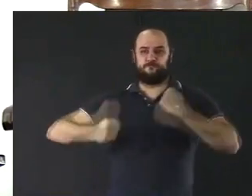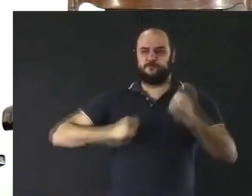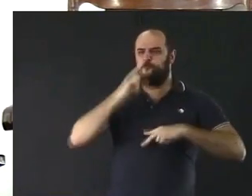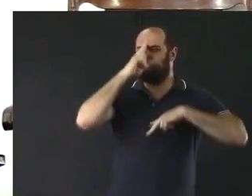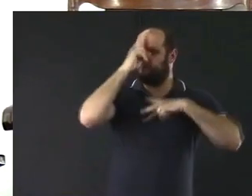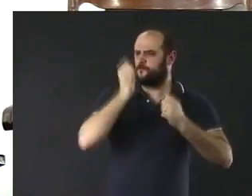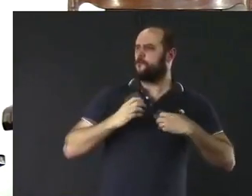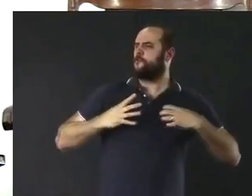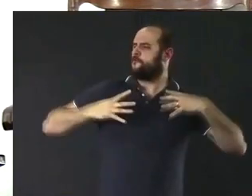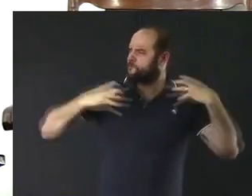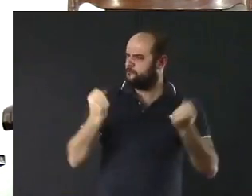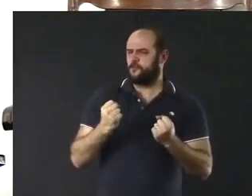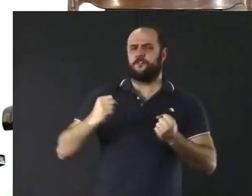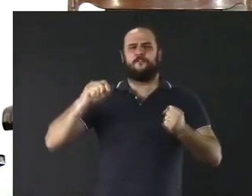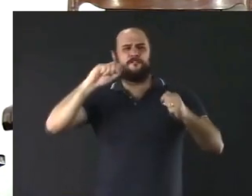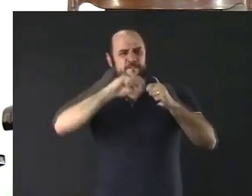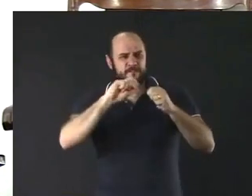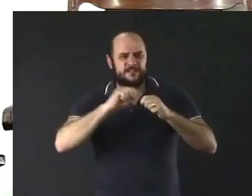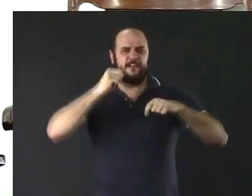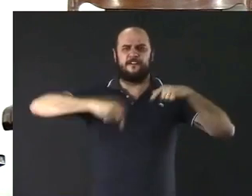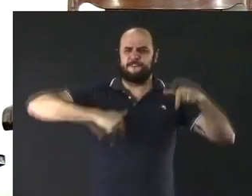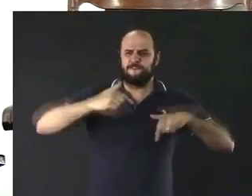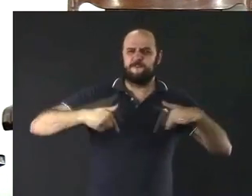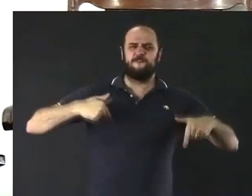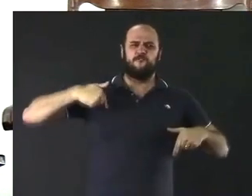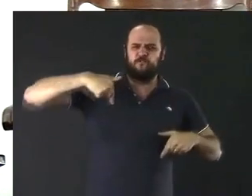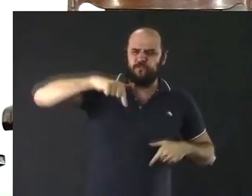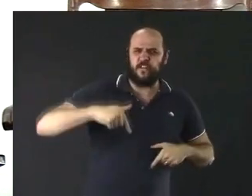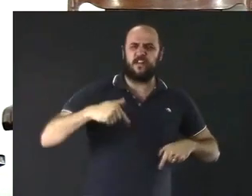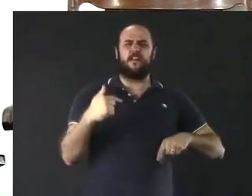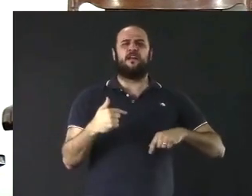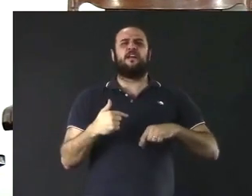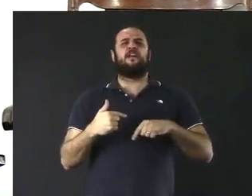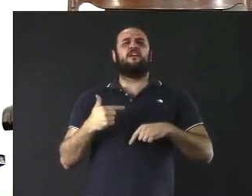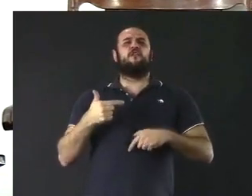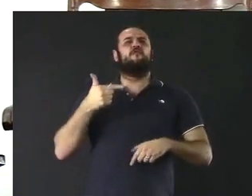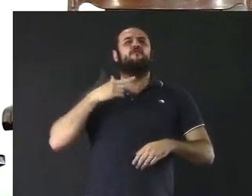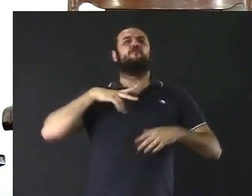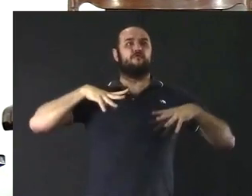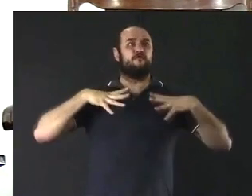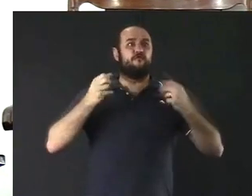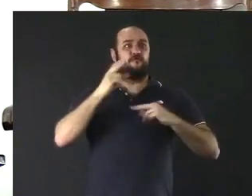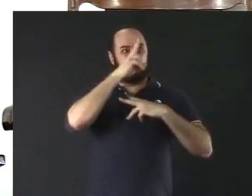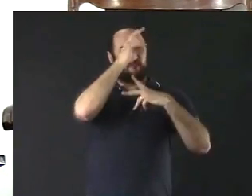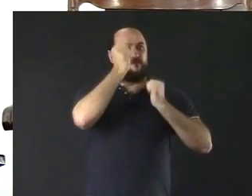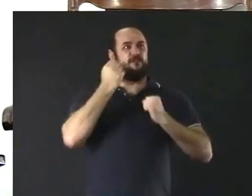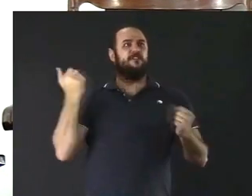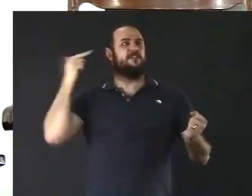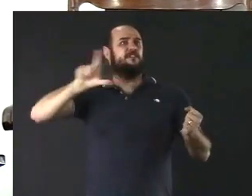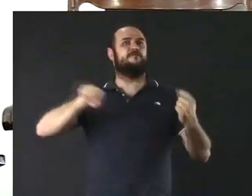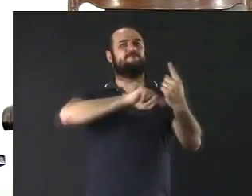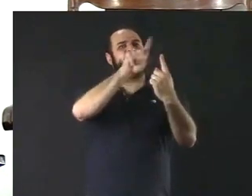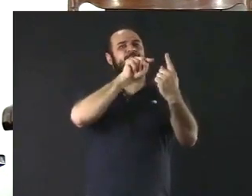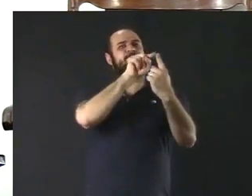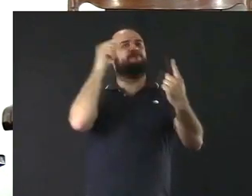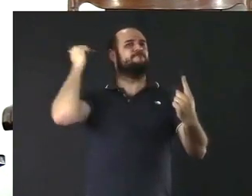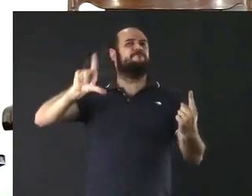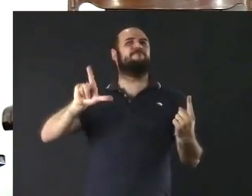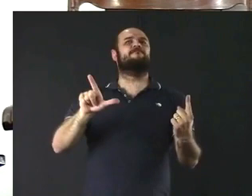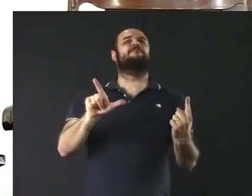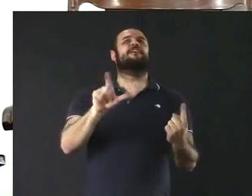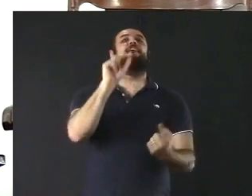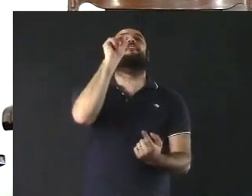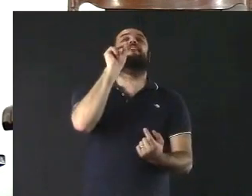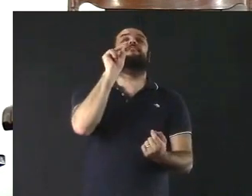se dedica em doar-se para conseguir um bom objetivo, que é